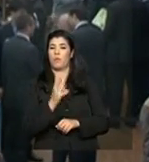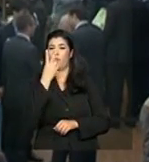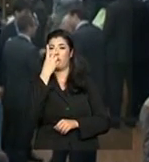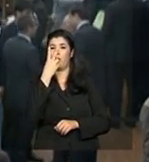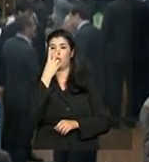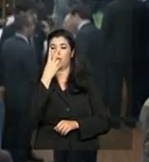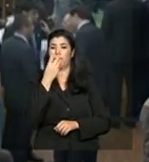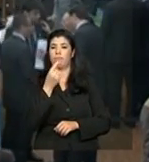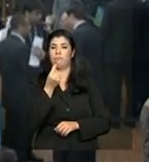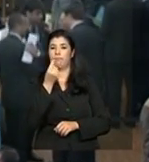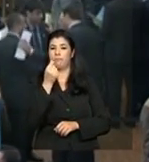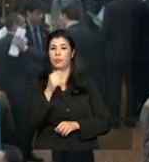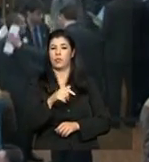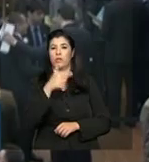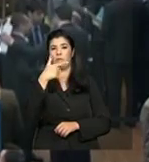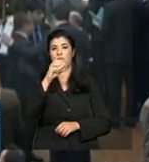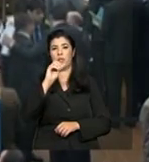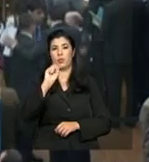a